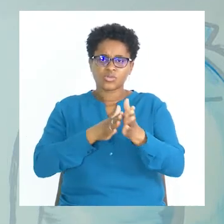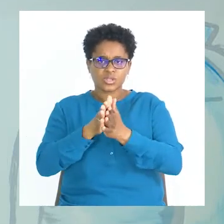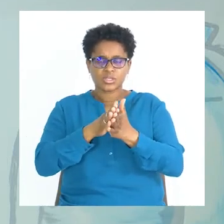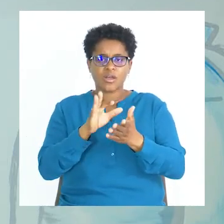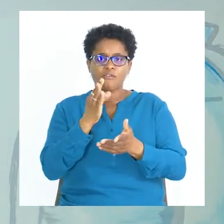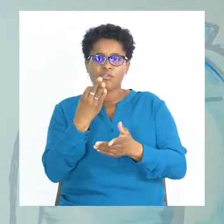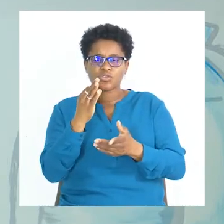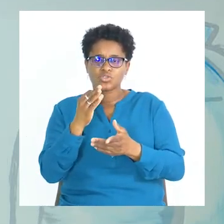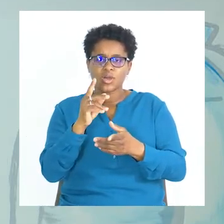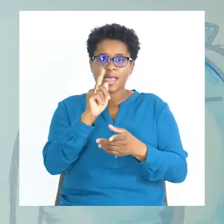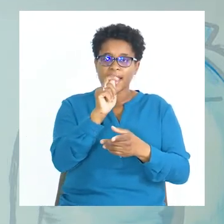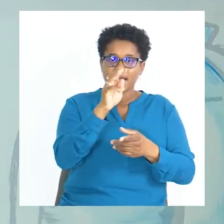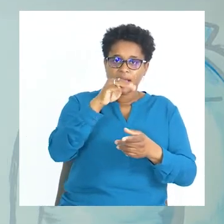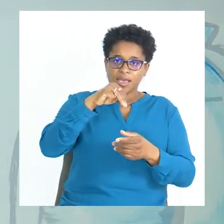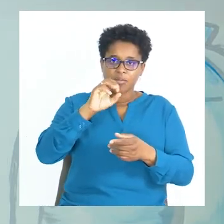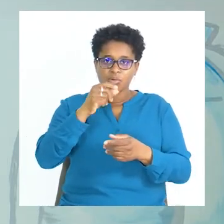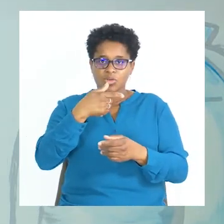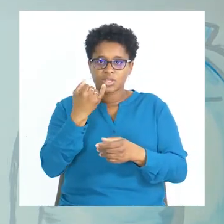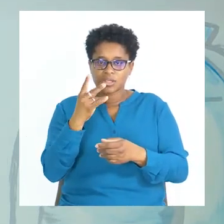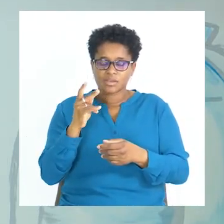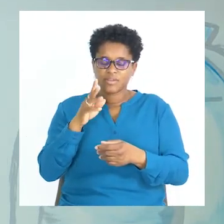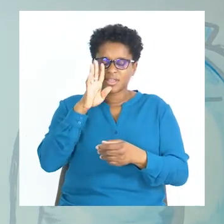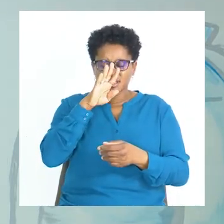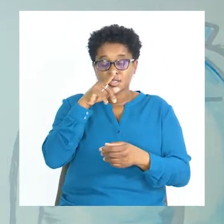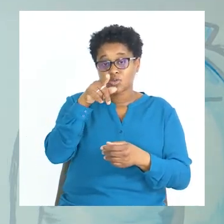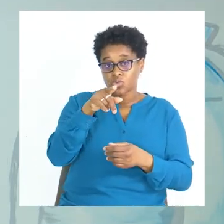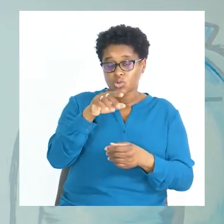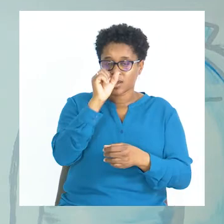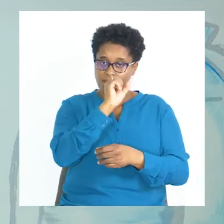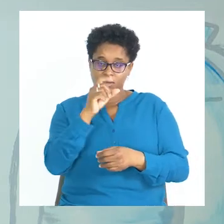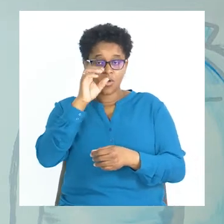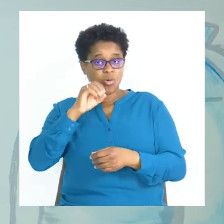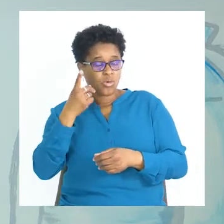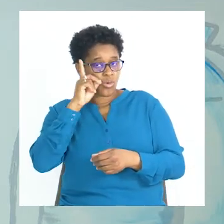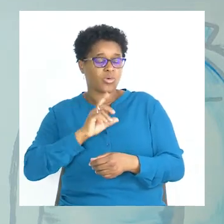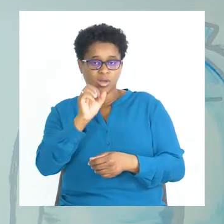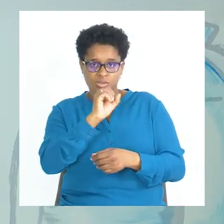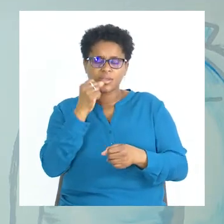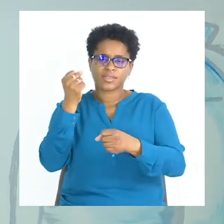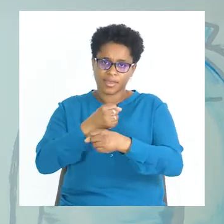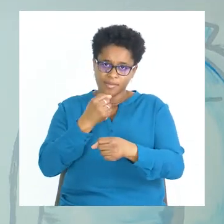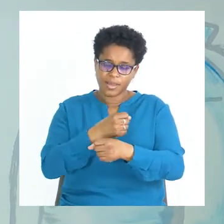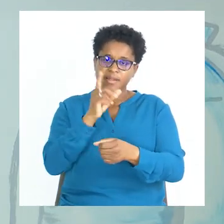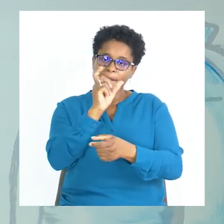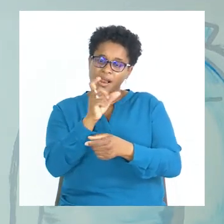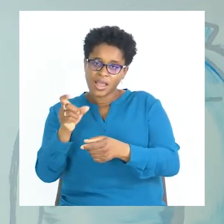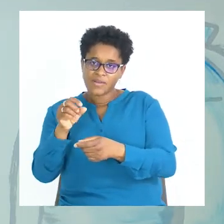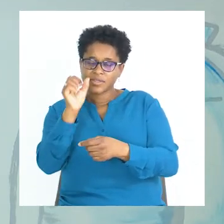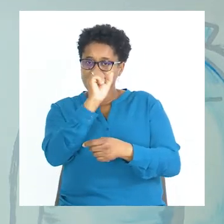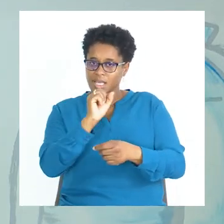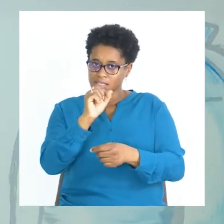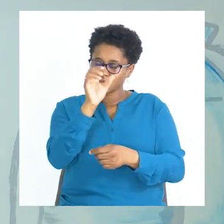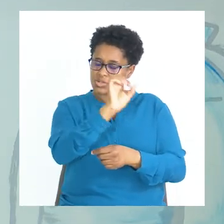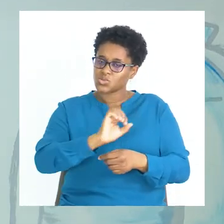função emotiva. Se é cantor ou é cantora, trabalhas a mensagem da tua canção ou da tua